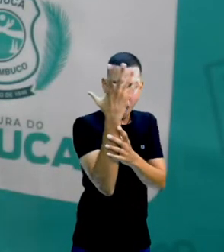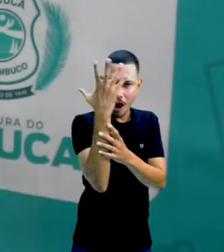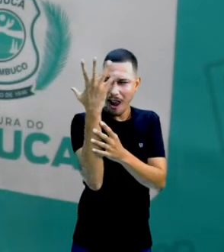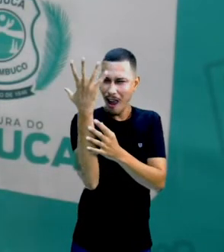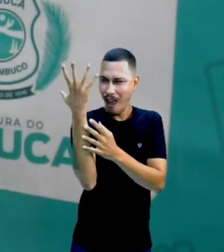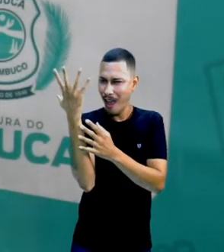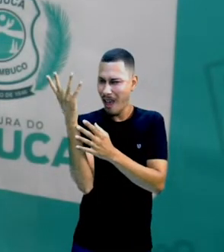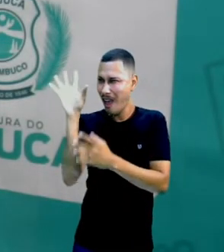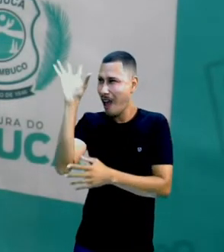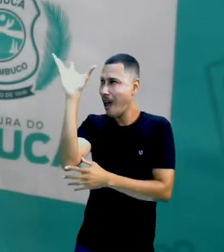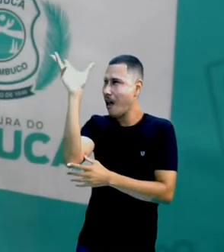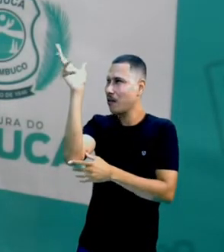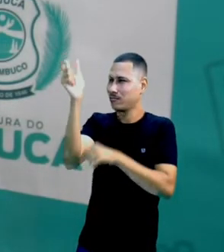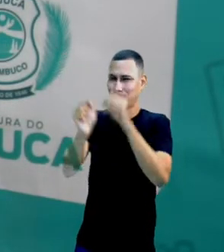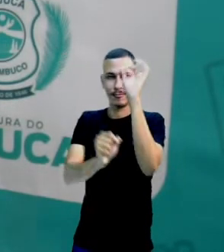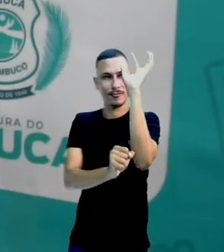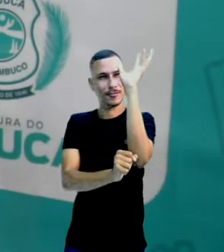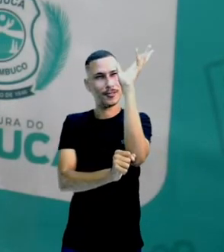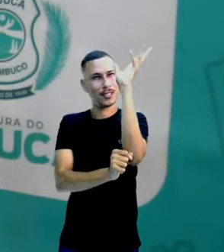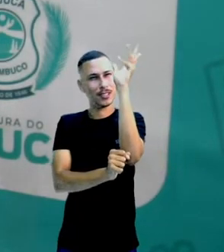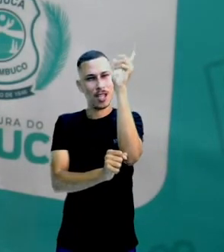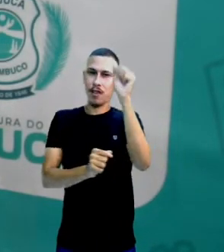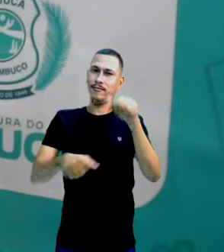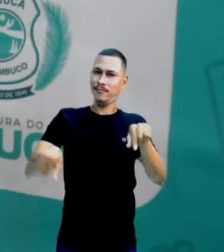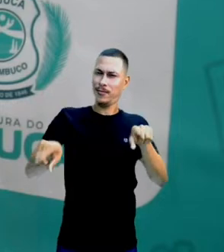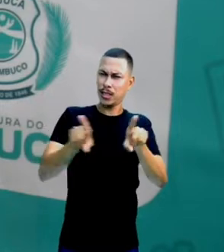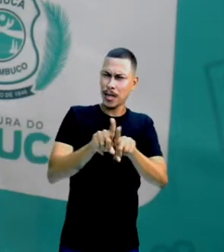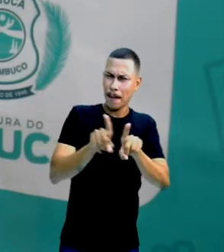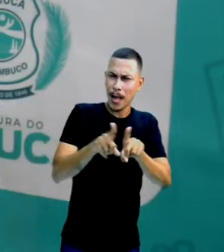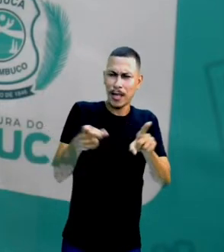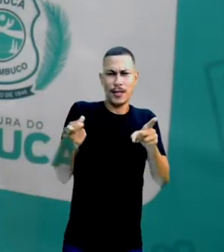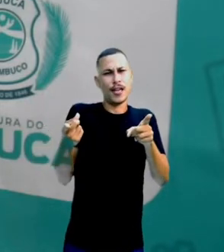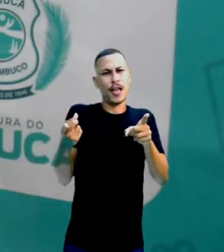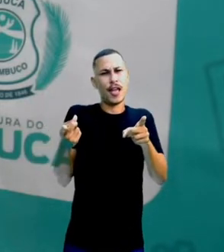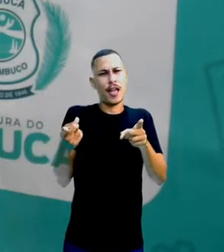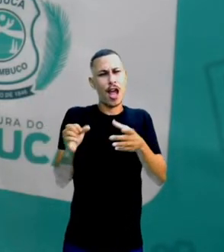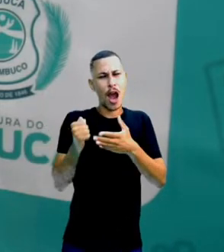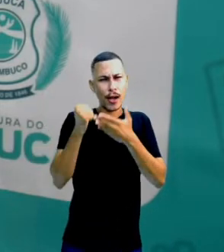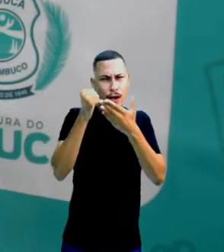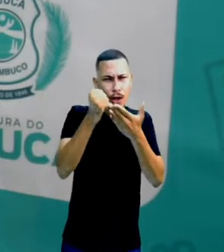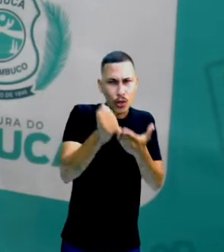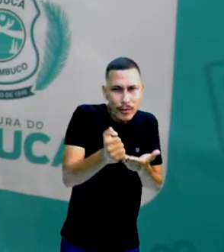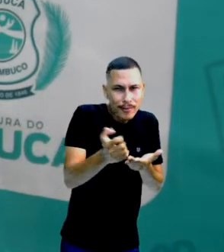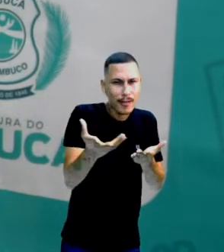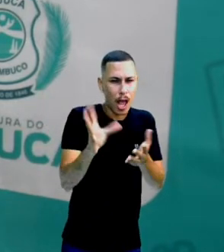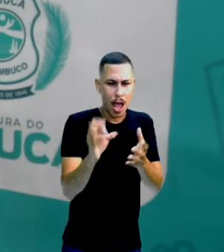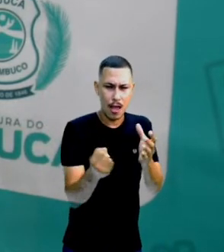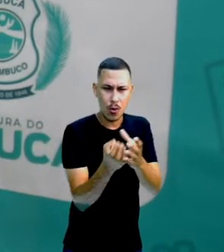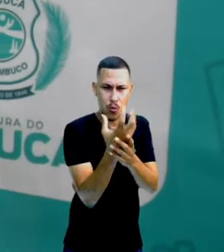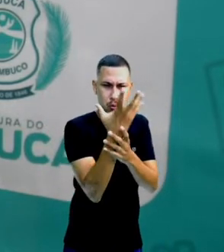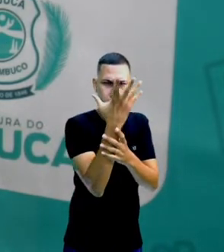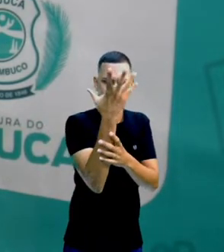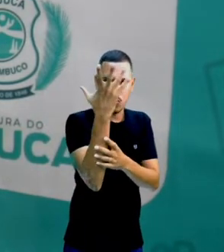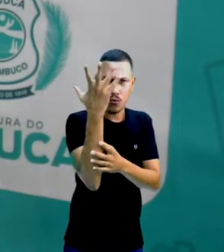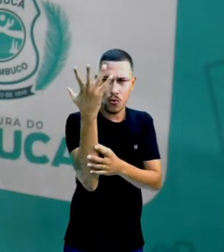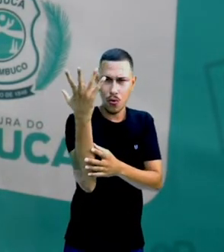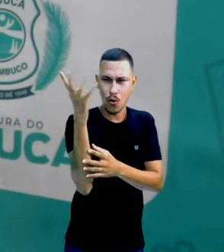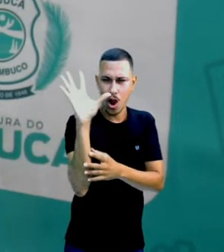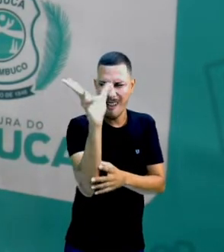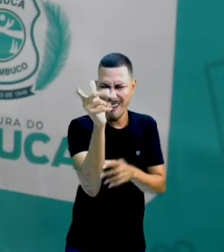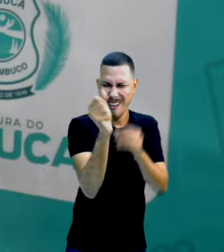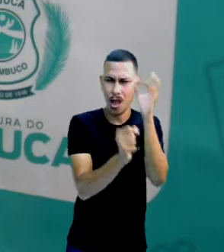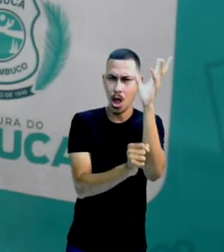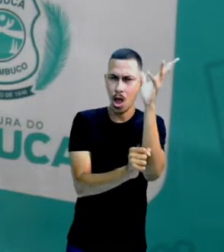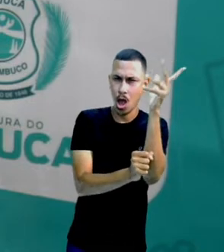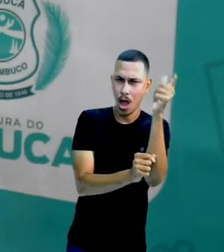as plantinhas e também, né, que alimenta as plantações, né? Os raios, não é